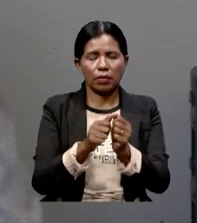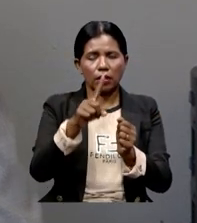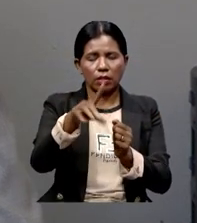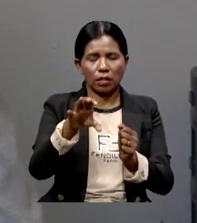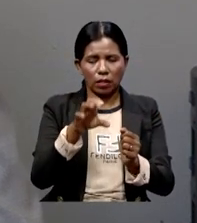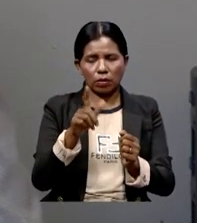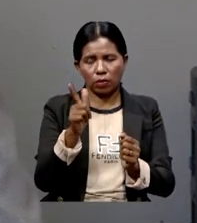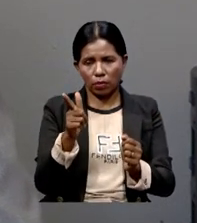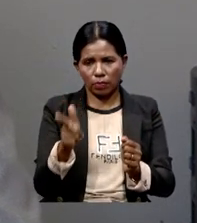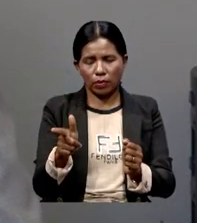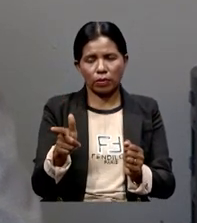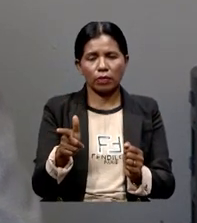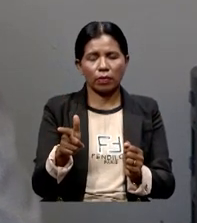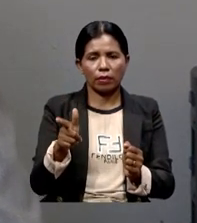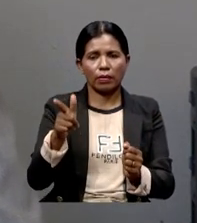120,000 to